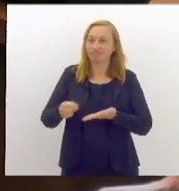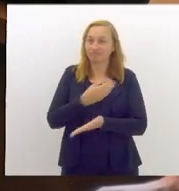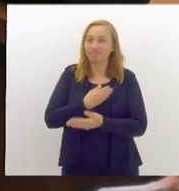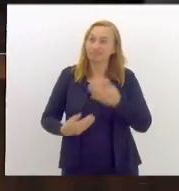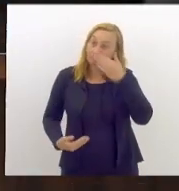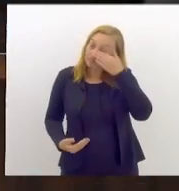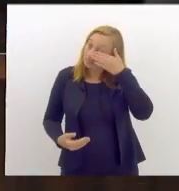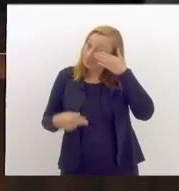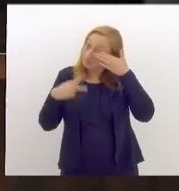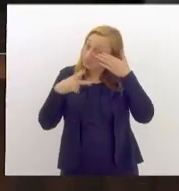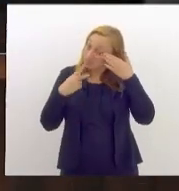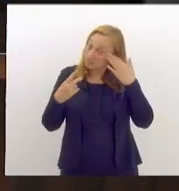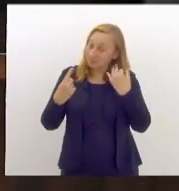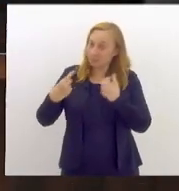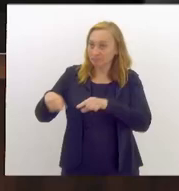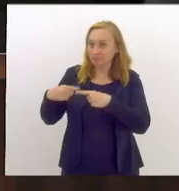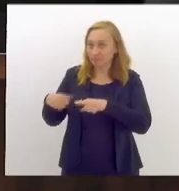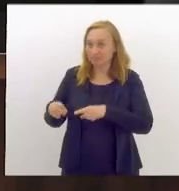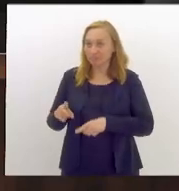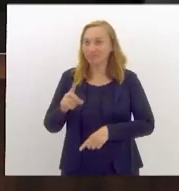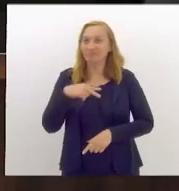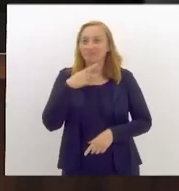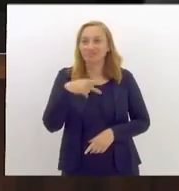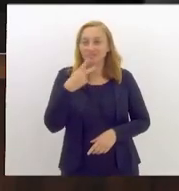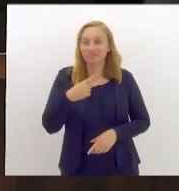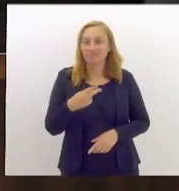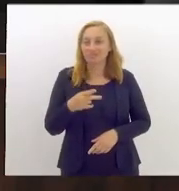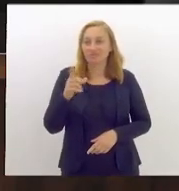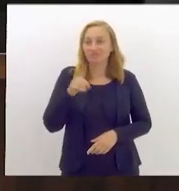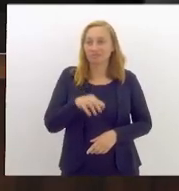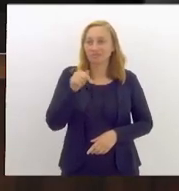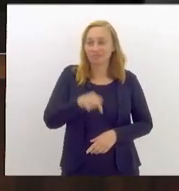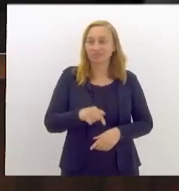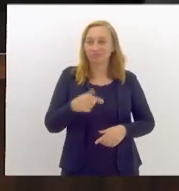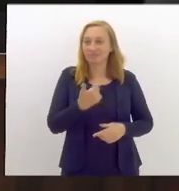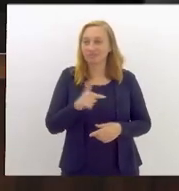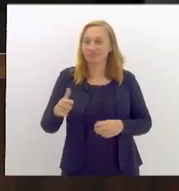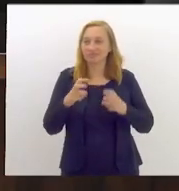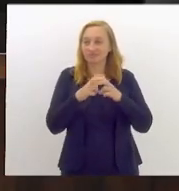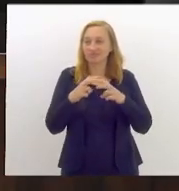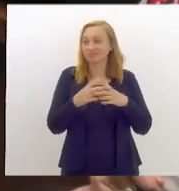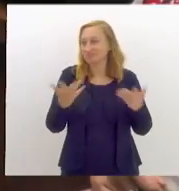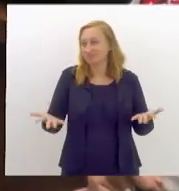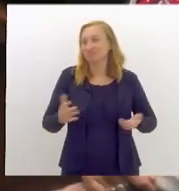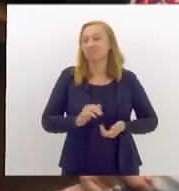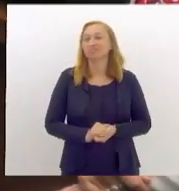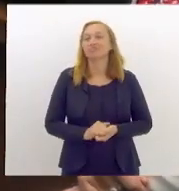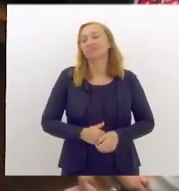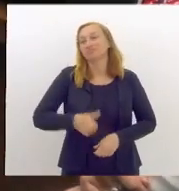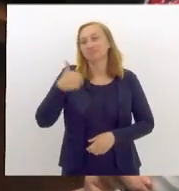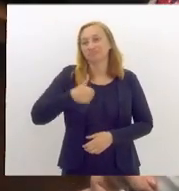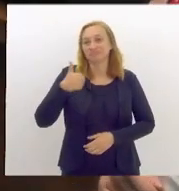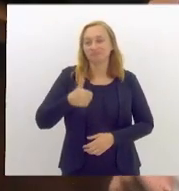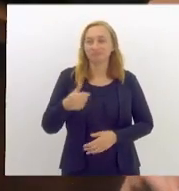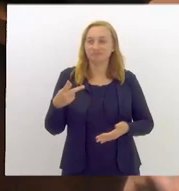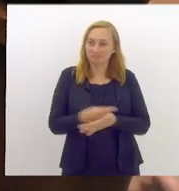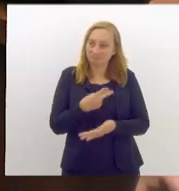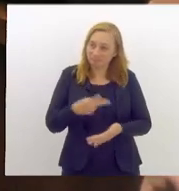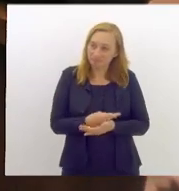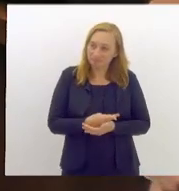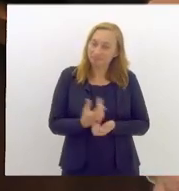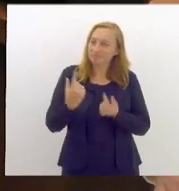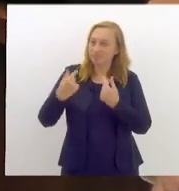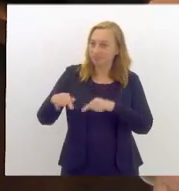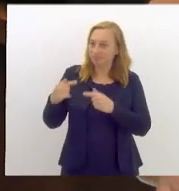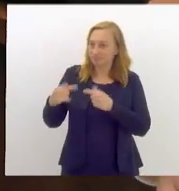isso quer dizer que provocação verbal só que não tem confusão Então a primeira falha a